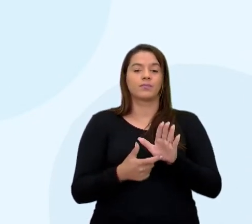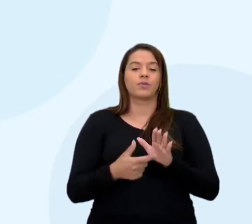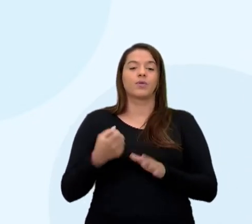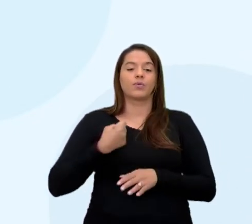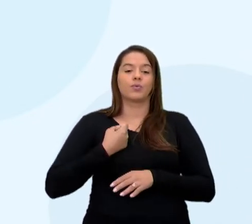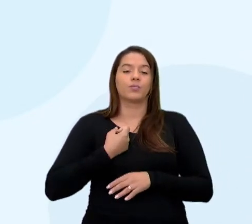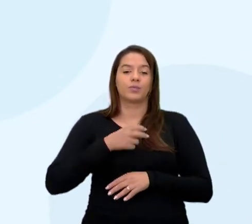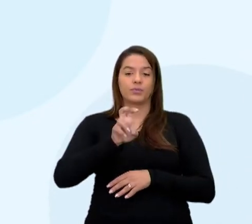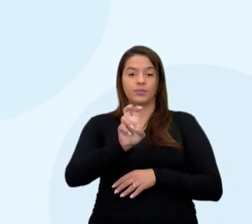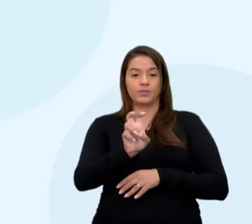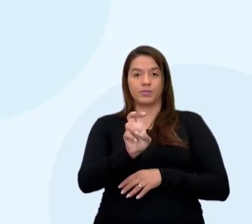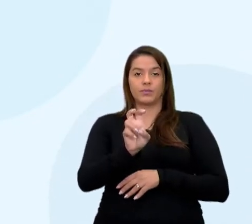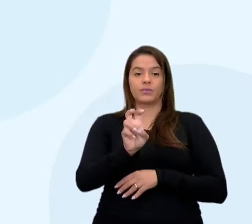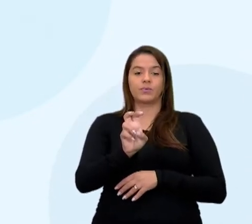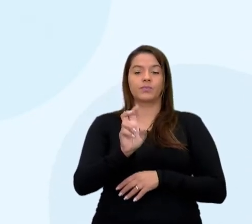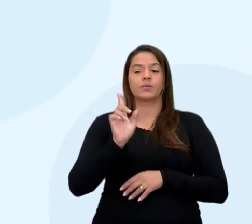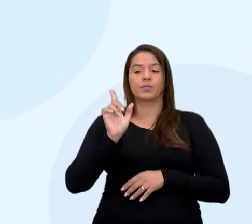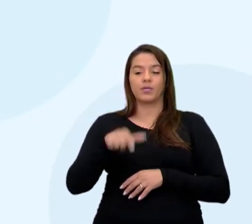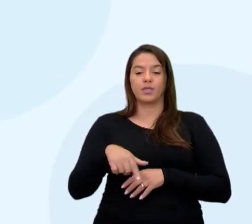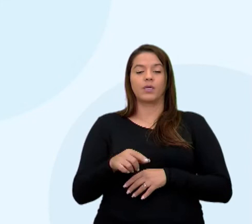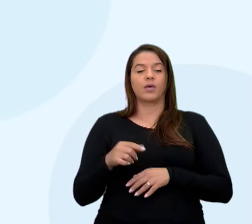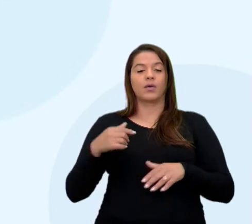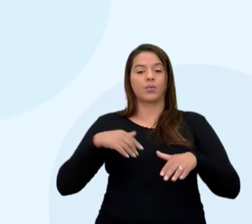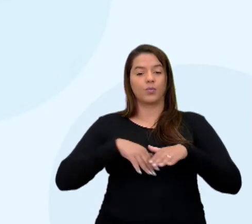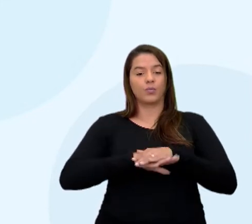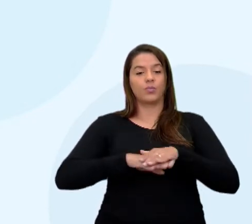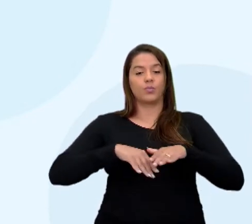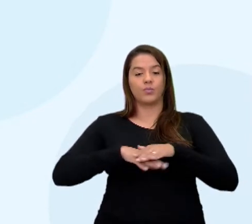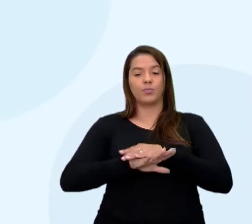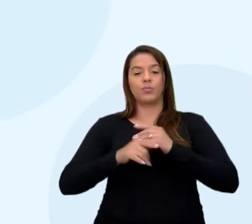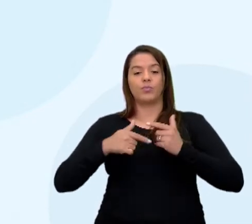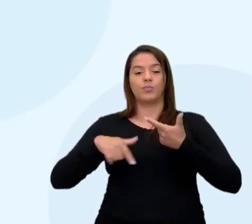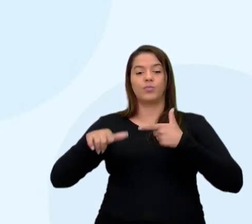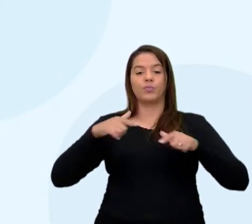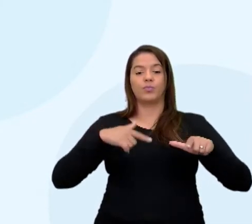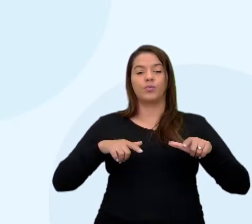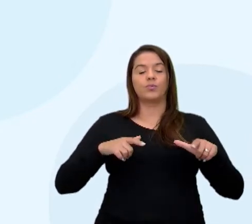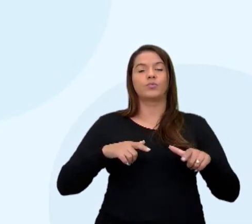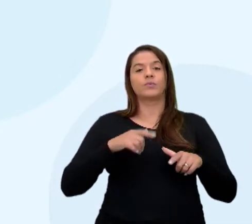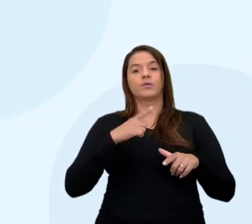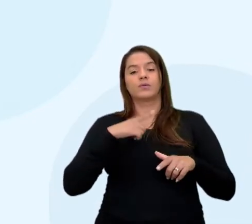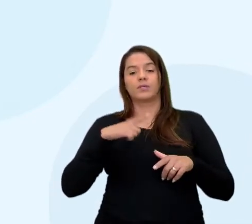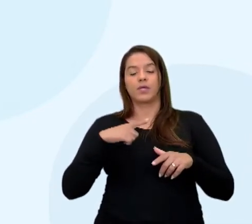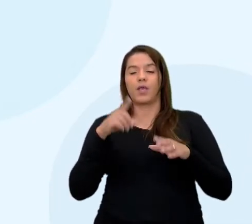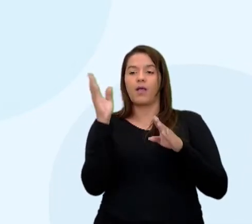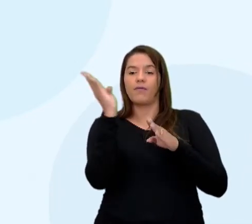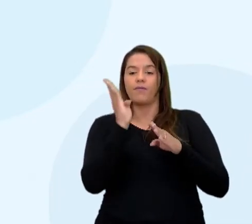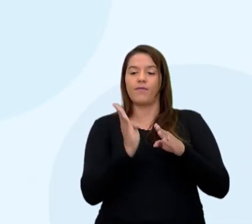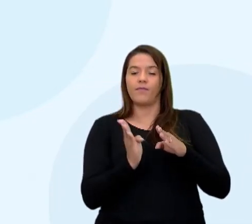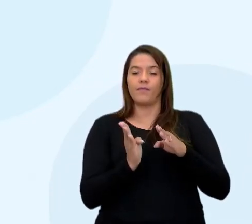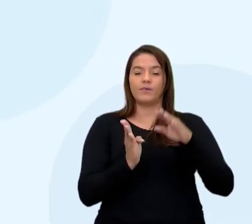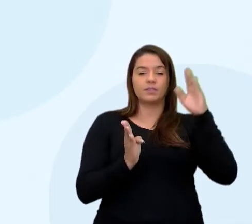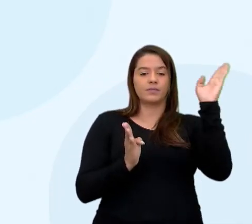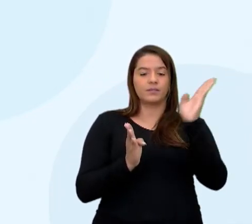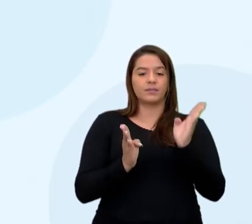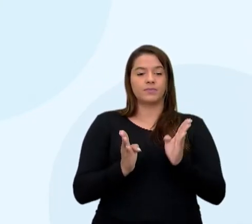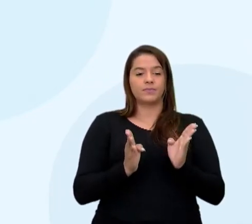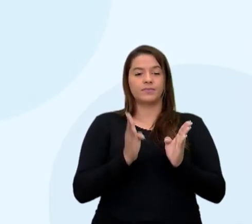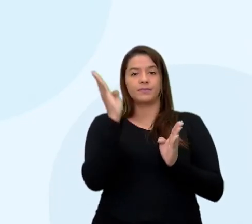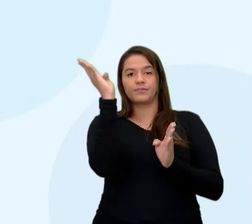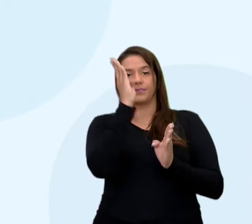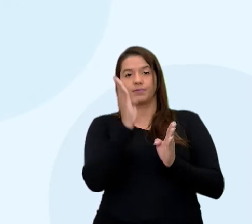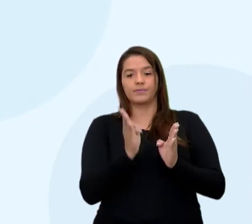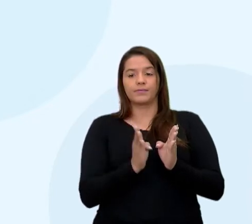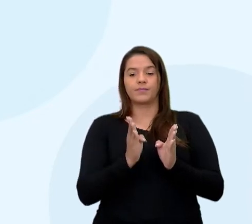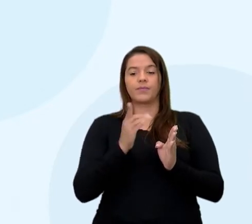número 5, né, que é o depósito de lava em outras áreas do vulcão, a fissura, né, que são rachaduras que vão aparecer